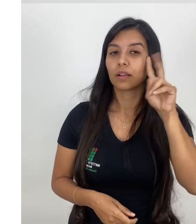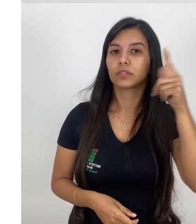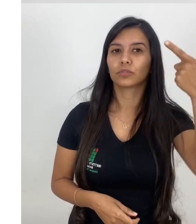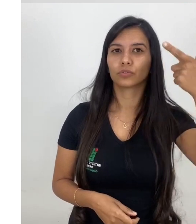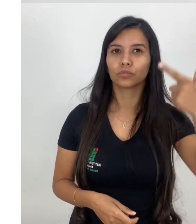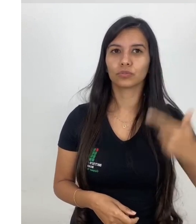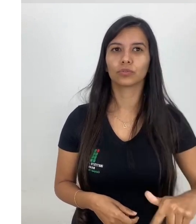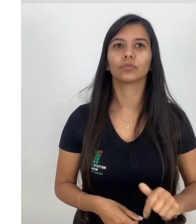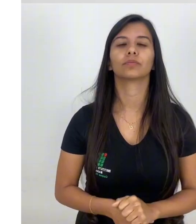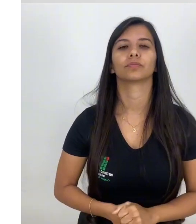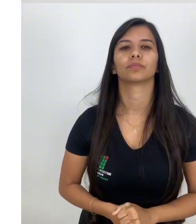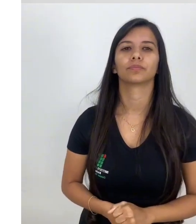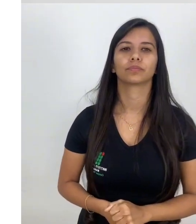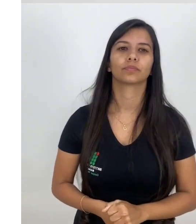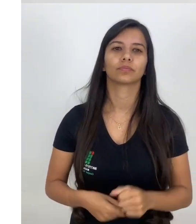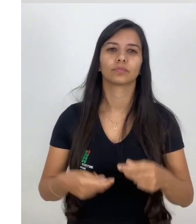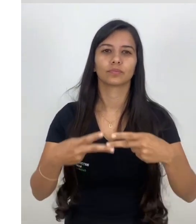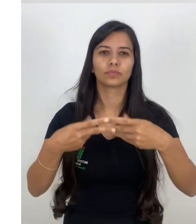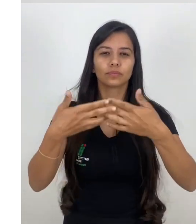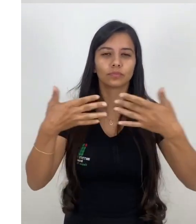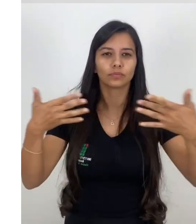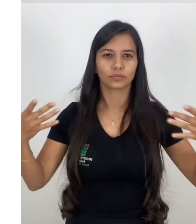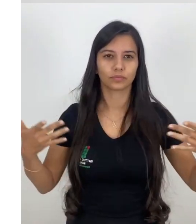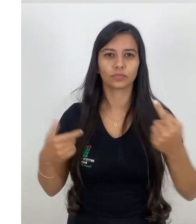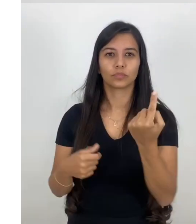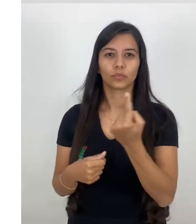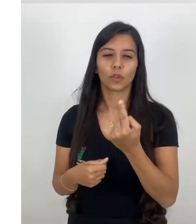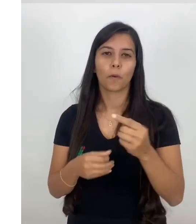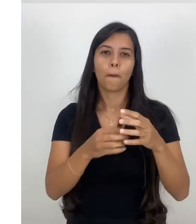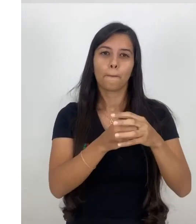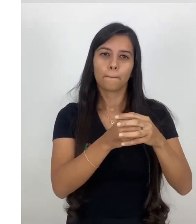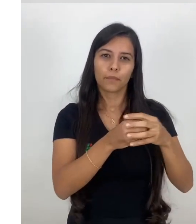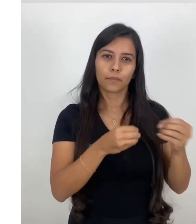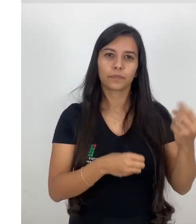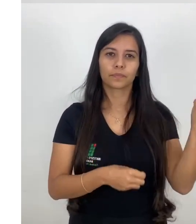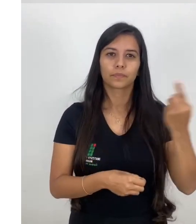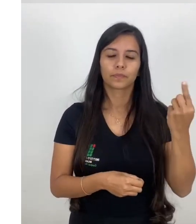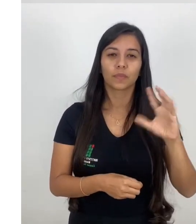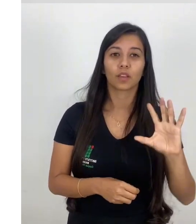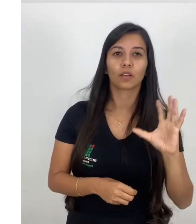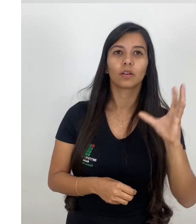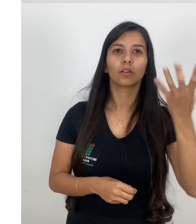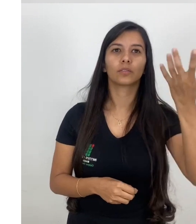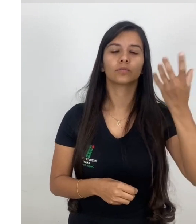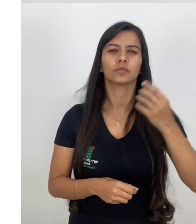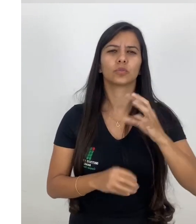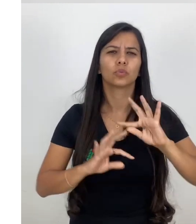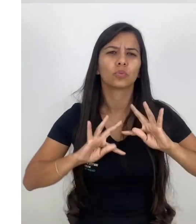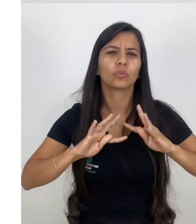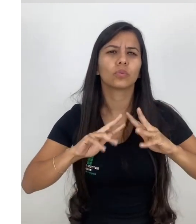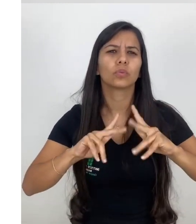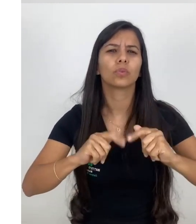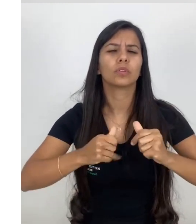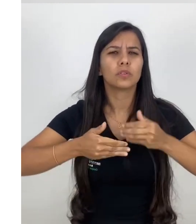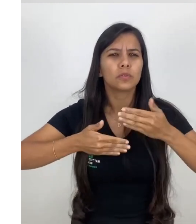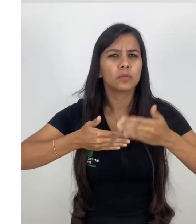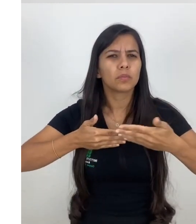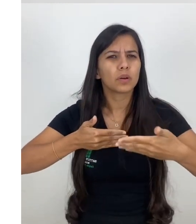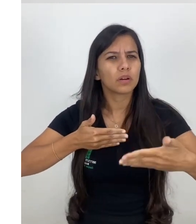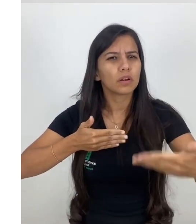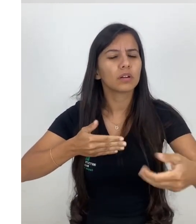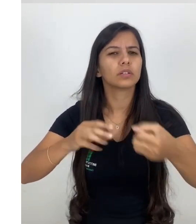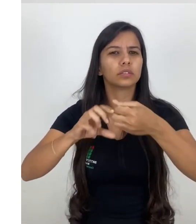foi falado, na prófase 1 da meiose 1, a gente tem a ocorrência de todos